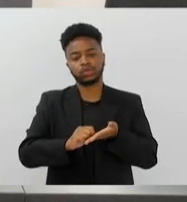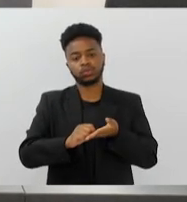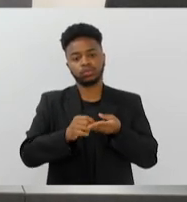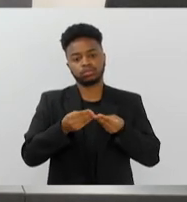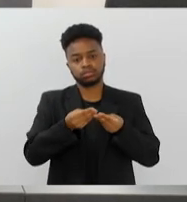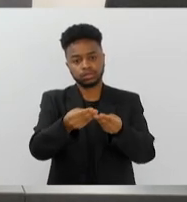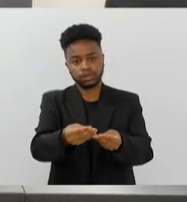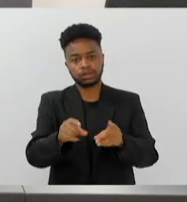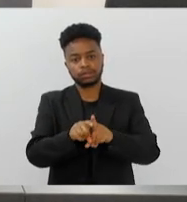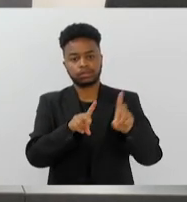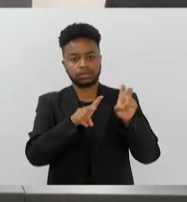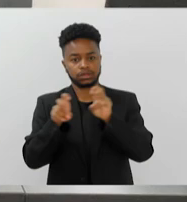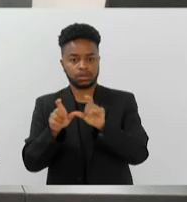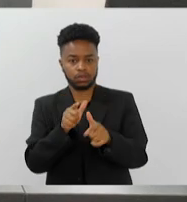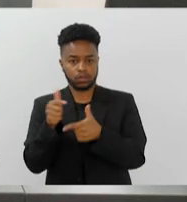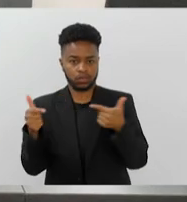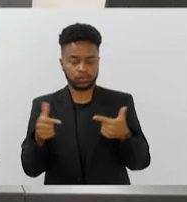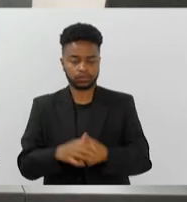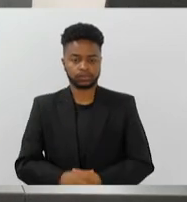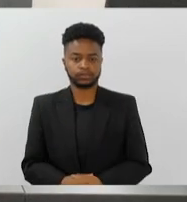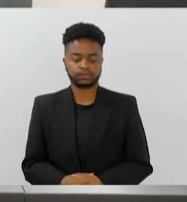outras providências.